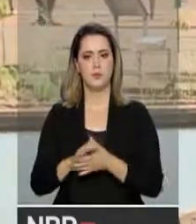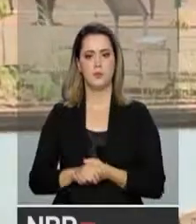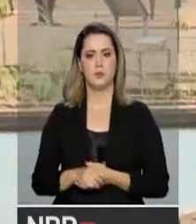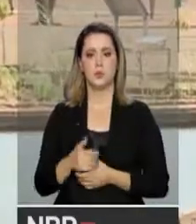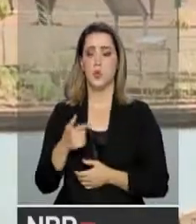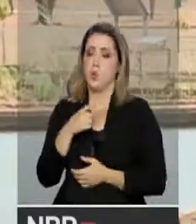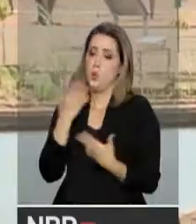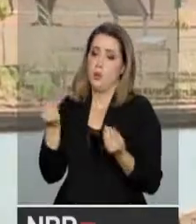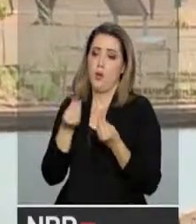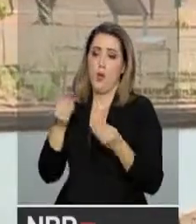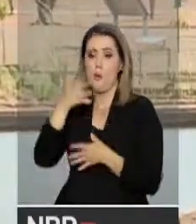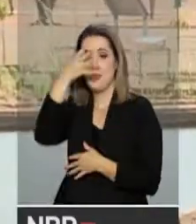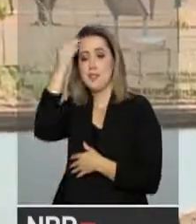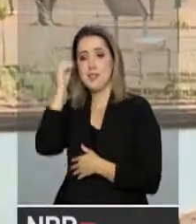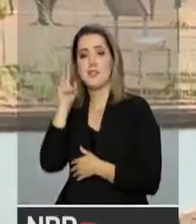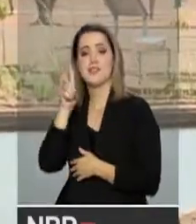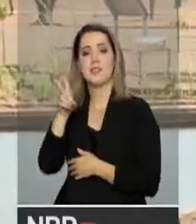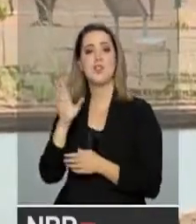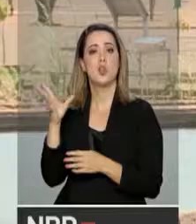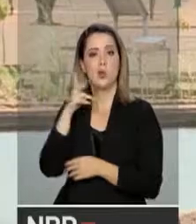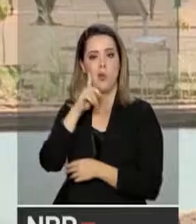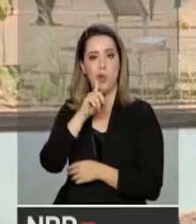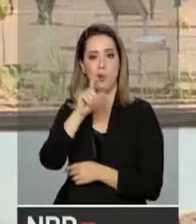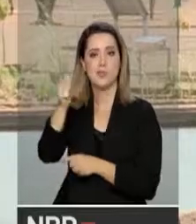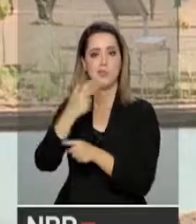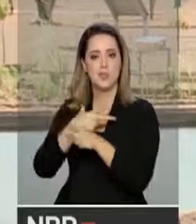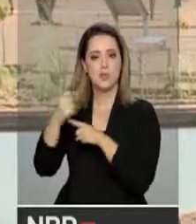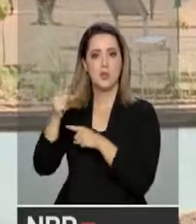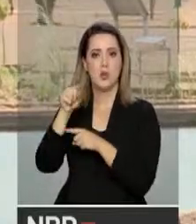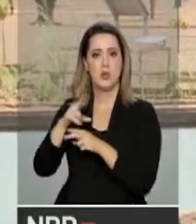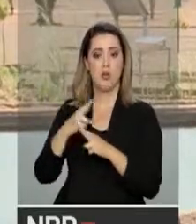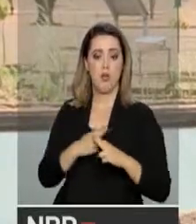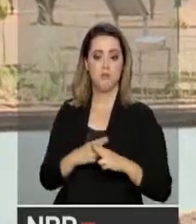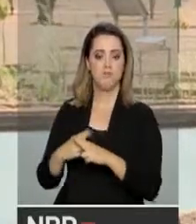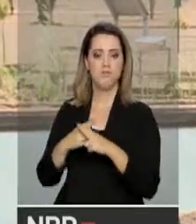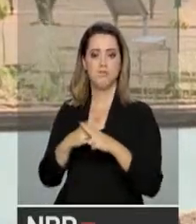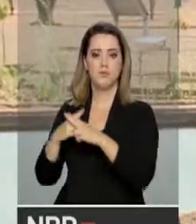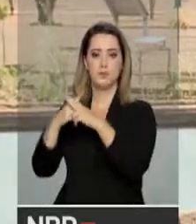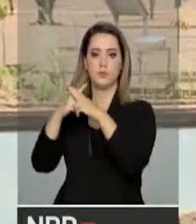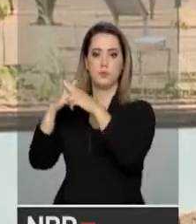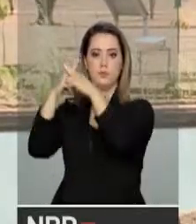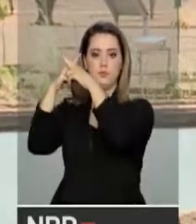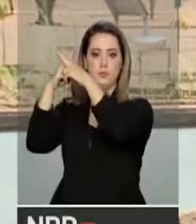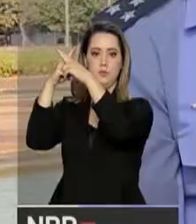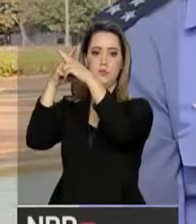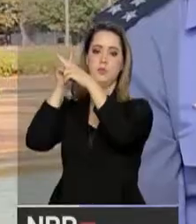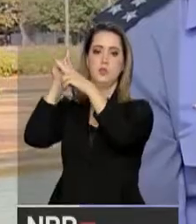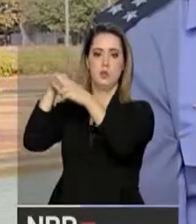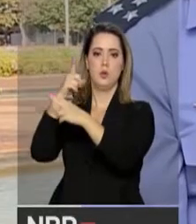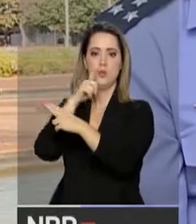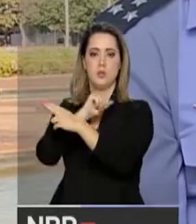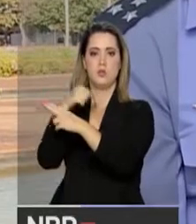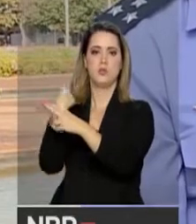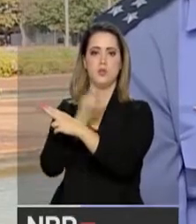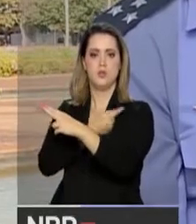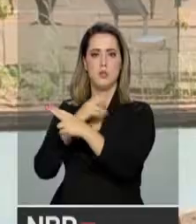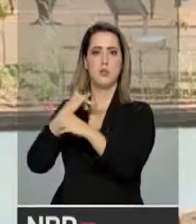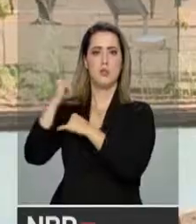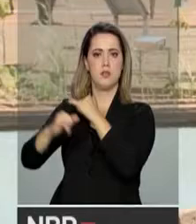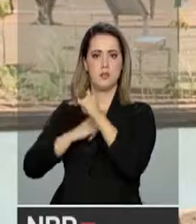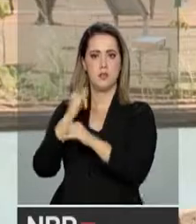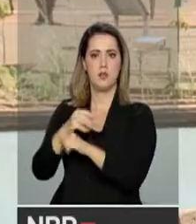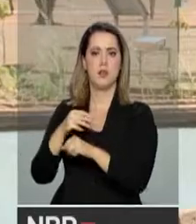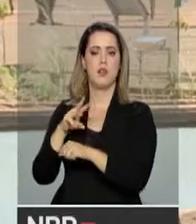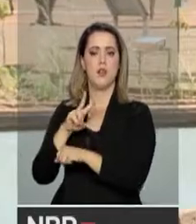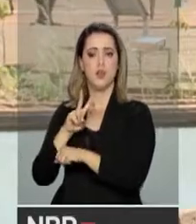não tem como a gente esquecer de uma recente conquista, que foi o lançamento do satélite geoestacionário, né? Uma grande conquista para a nossa banda larga, para a